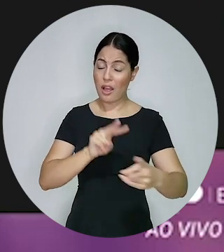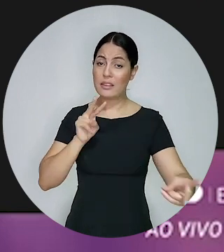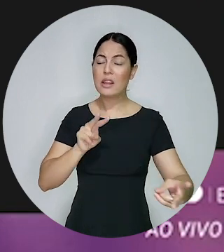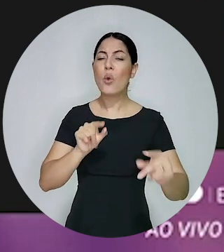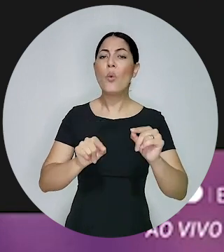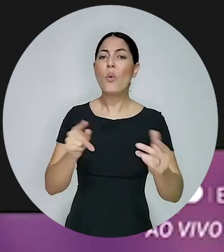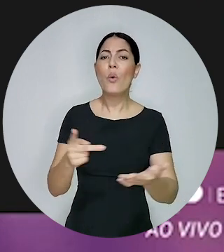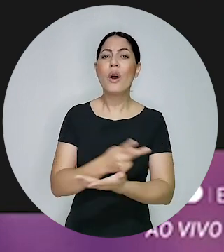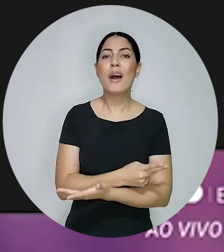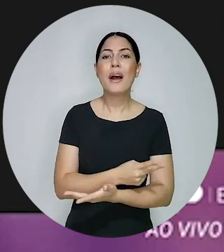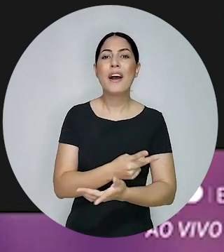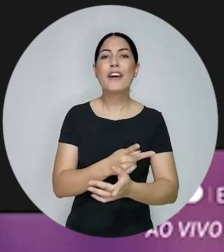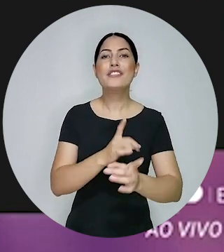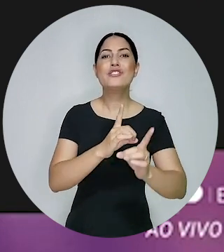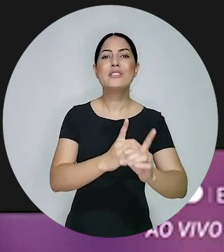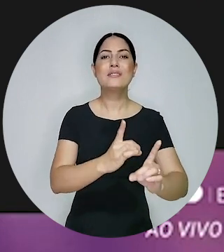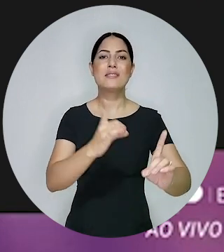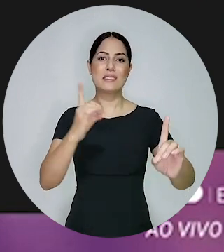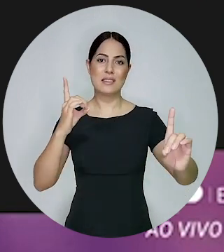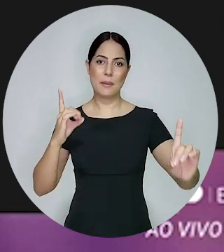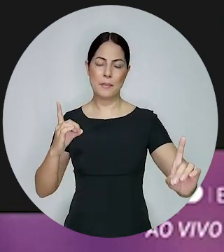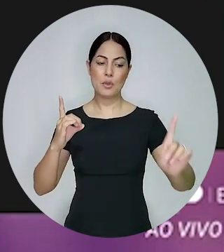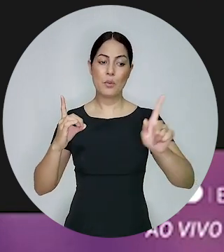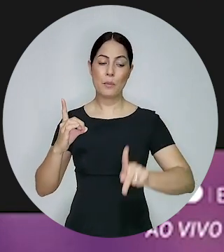demonstraram também uma grande